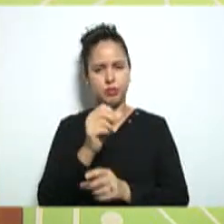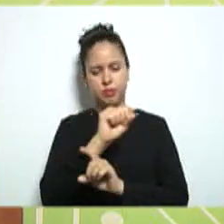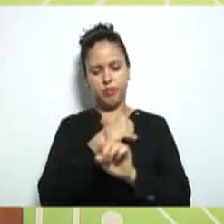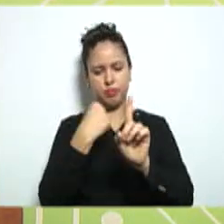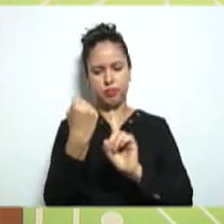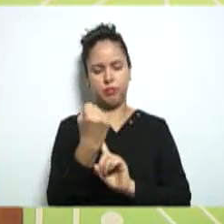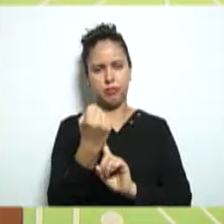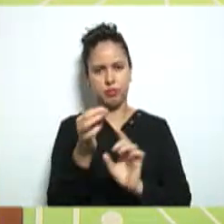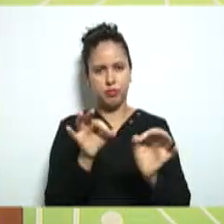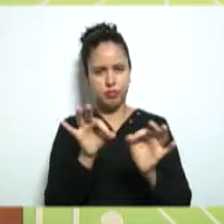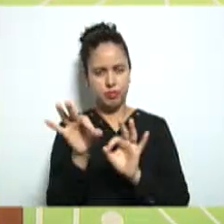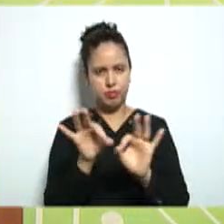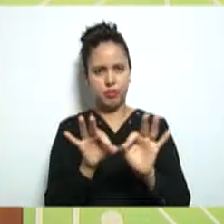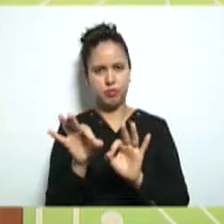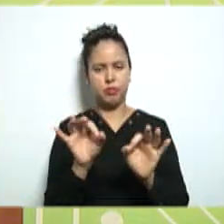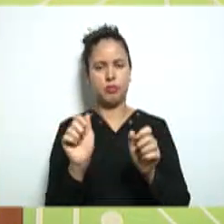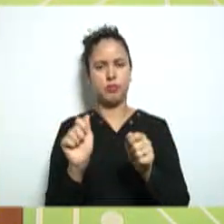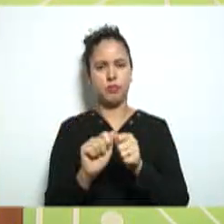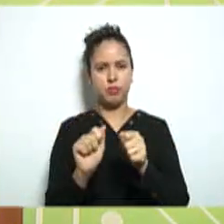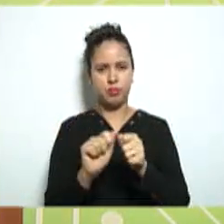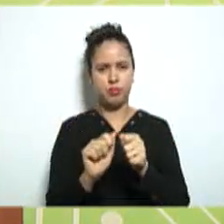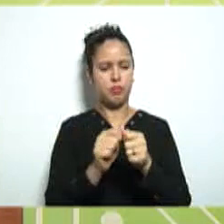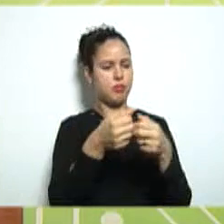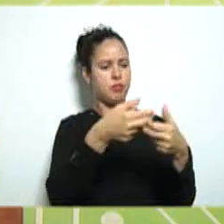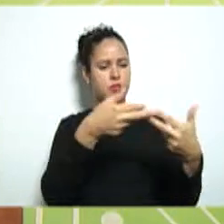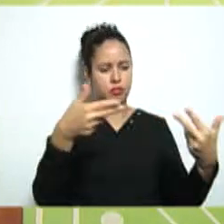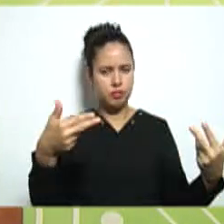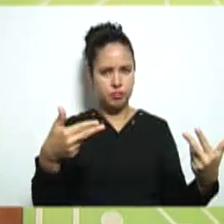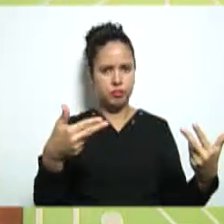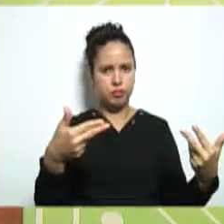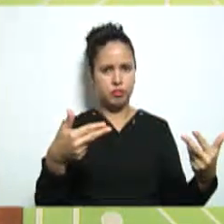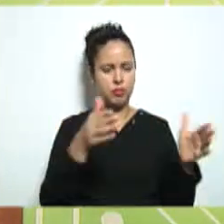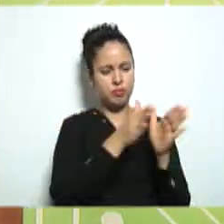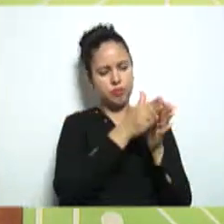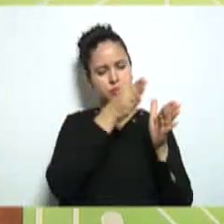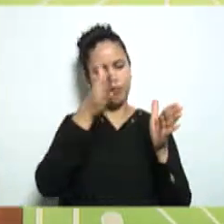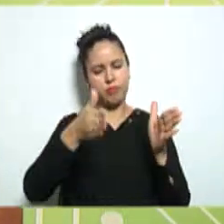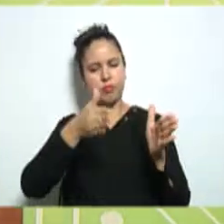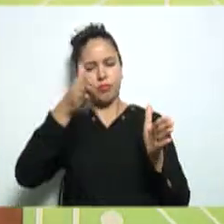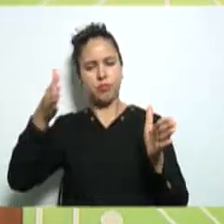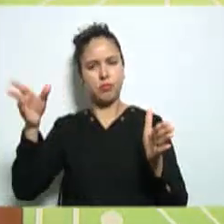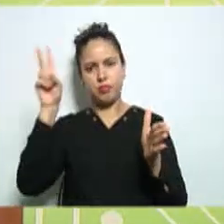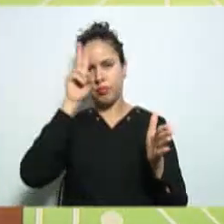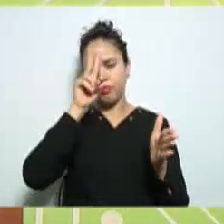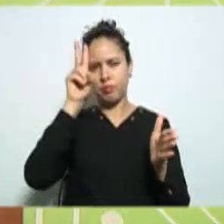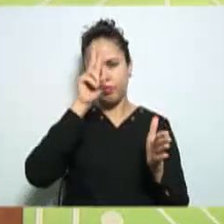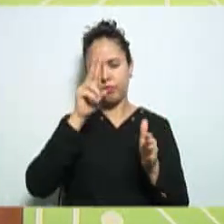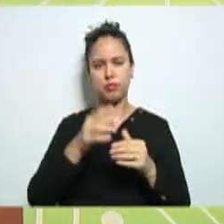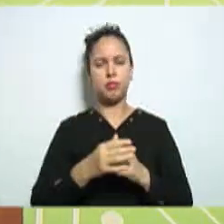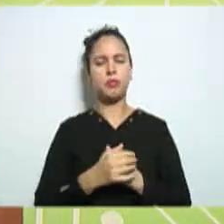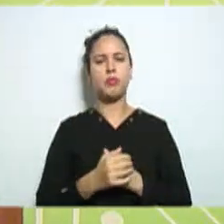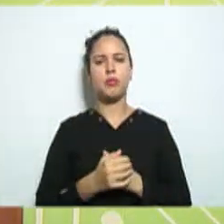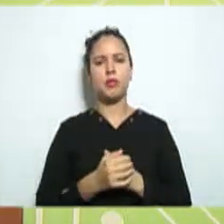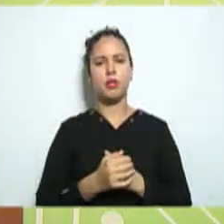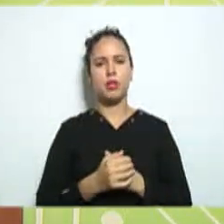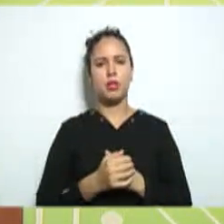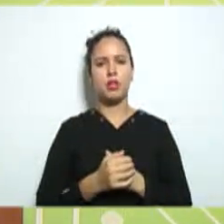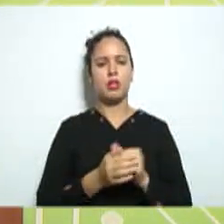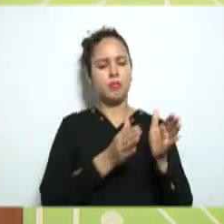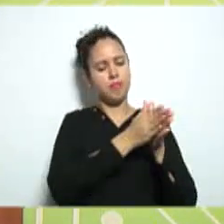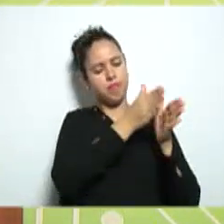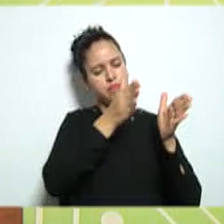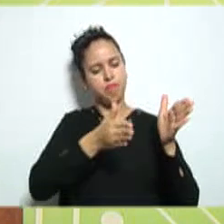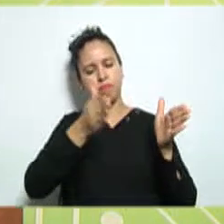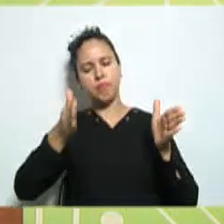produzir os seus bens em determinados tempos históricos. E a gente viu que essas formas foram diferentes,